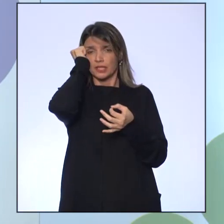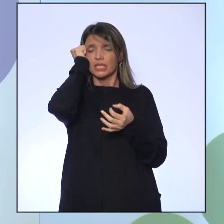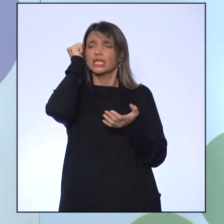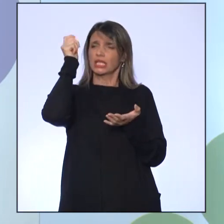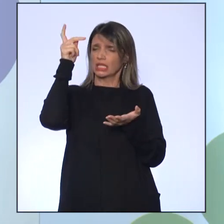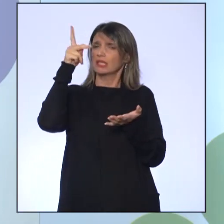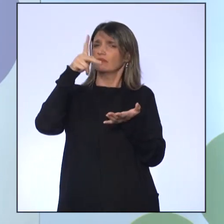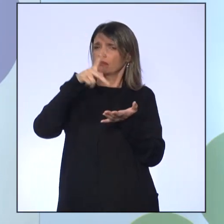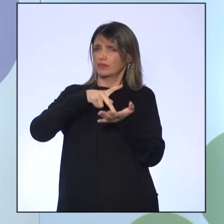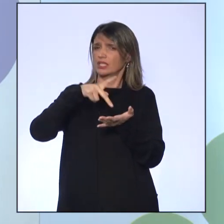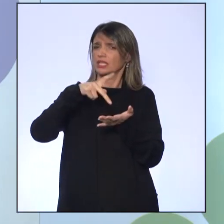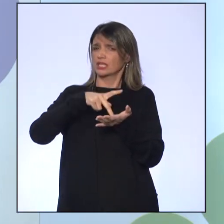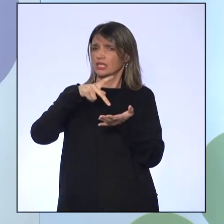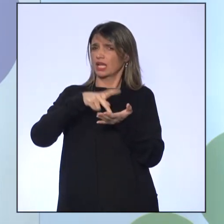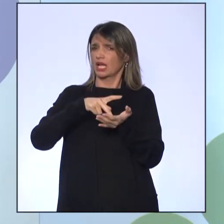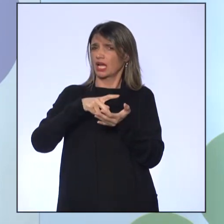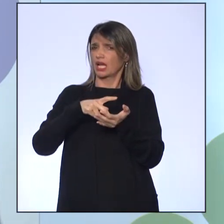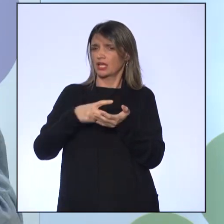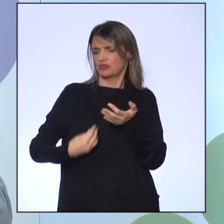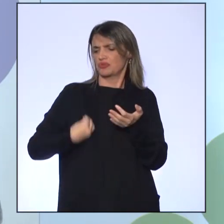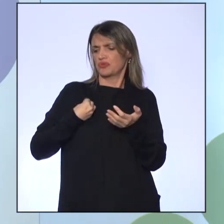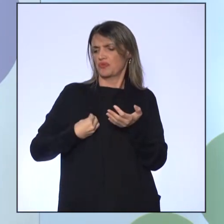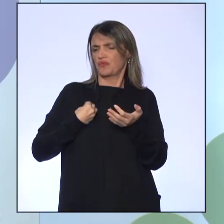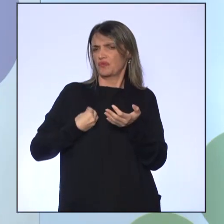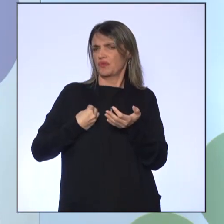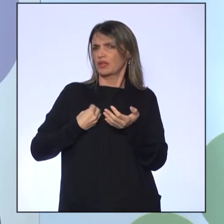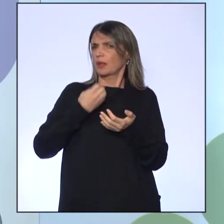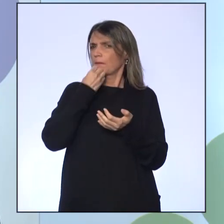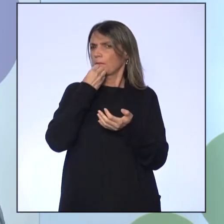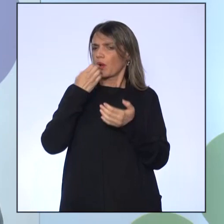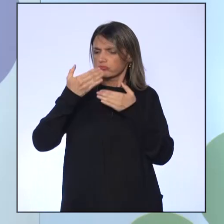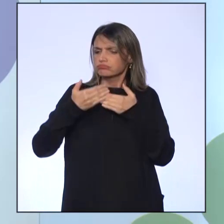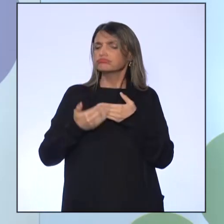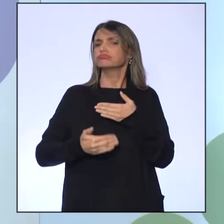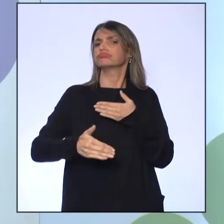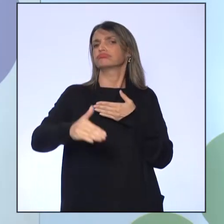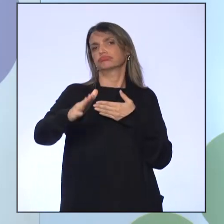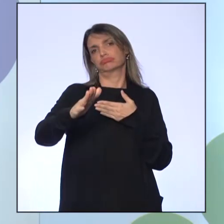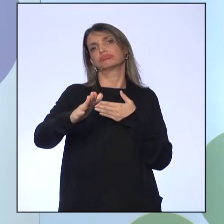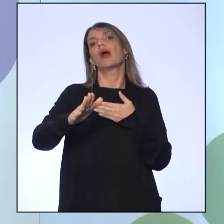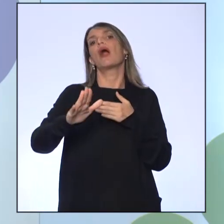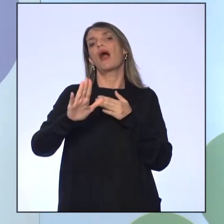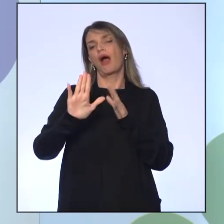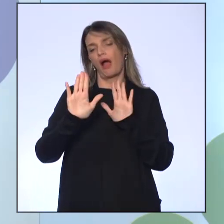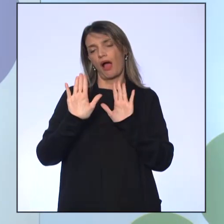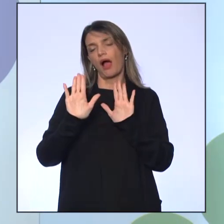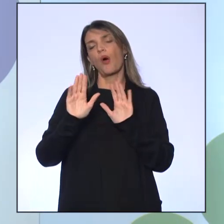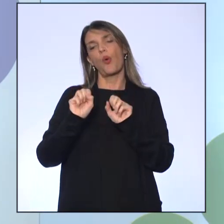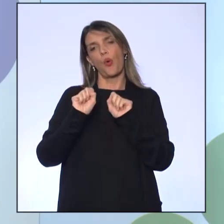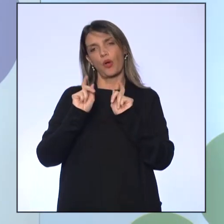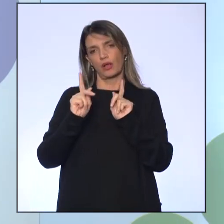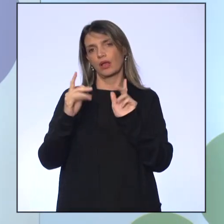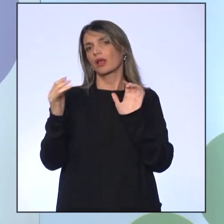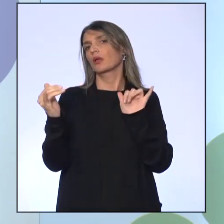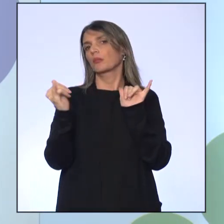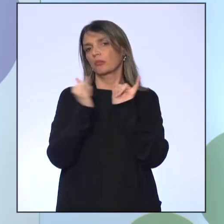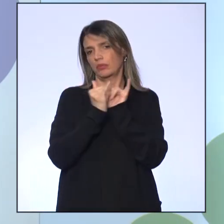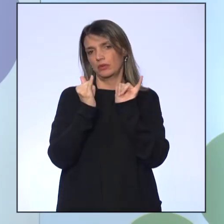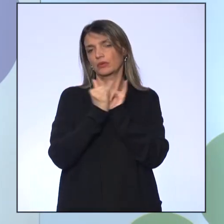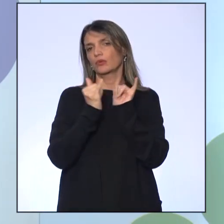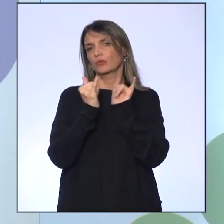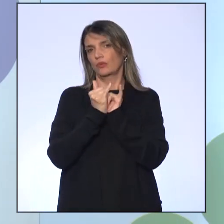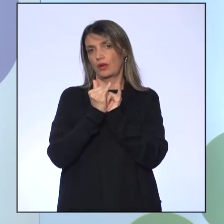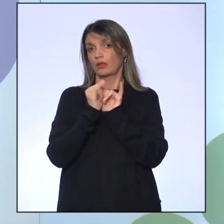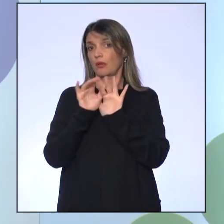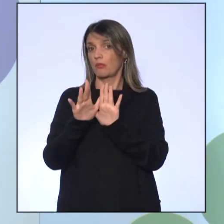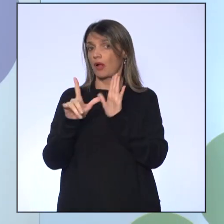genuinamente e através de boas obras que ela venha a praticar, aí sim ela é perdoada dos pecados. Então, para